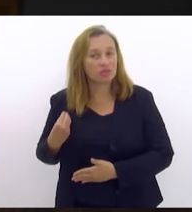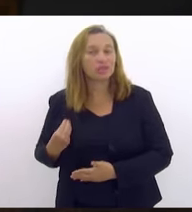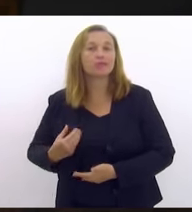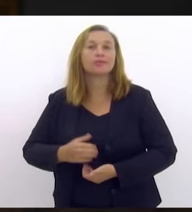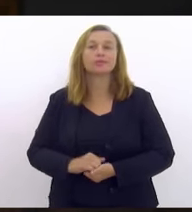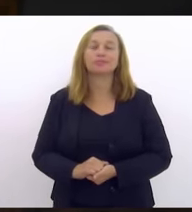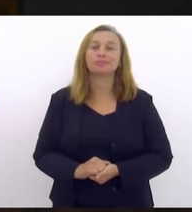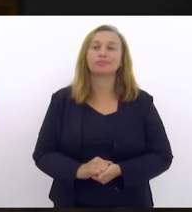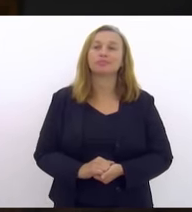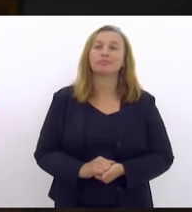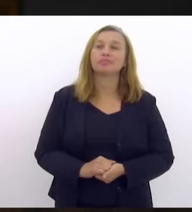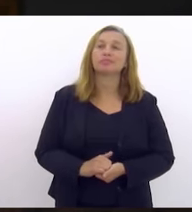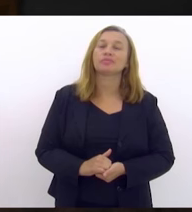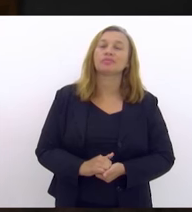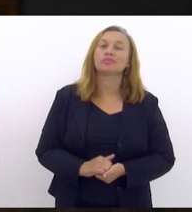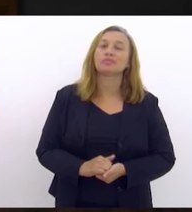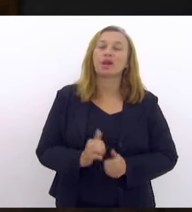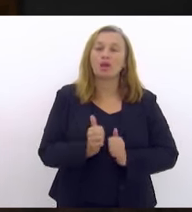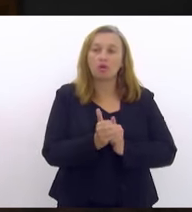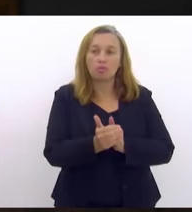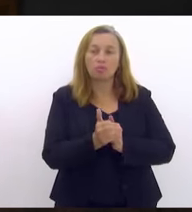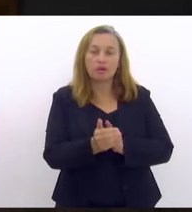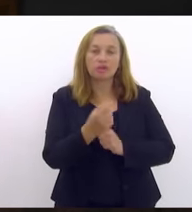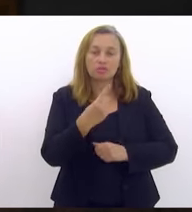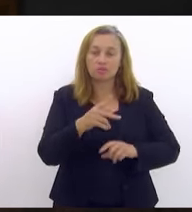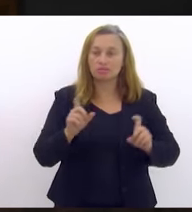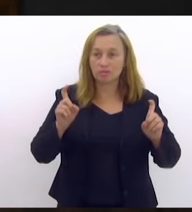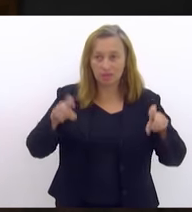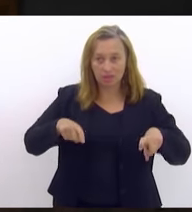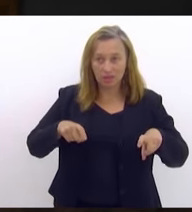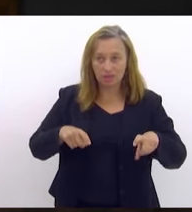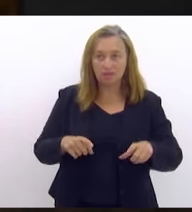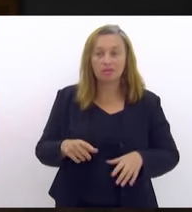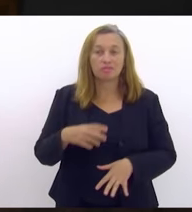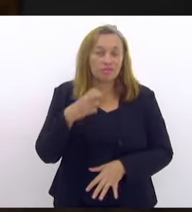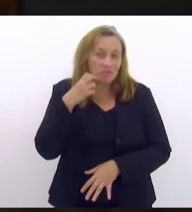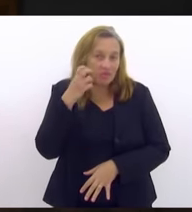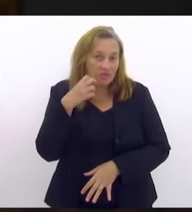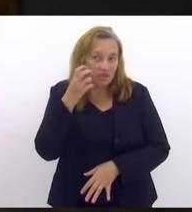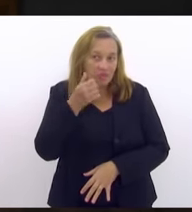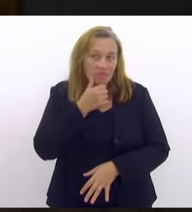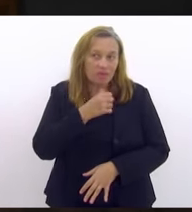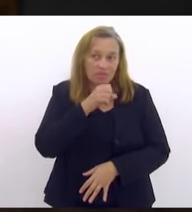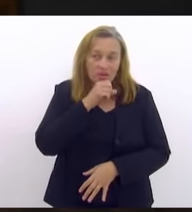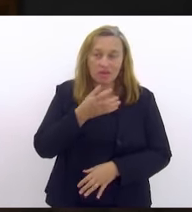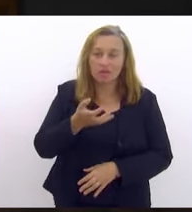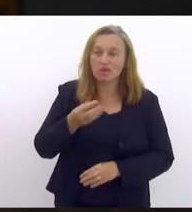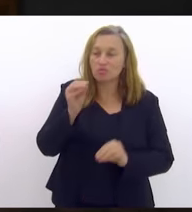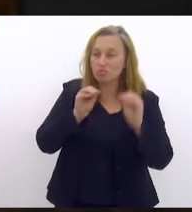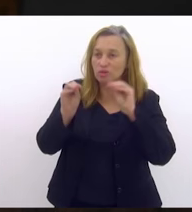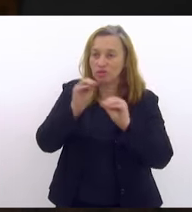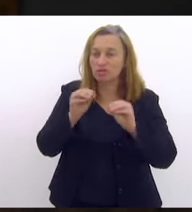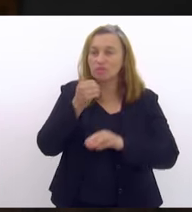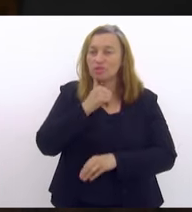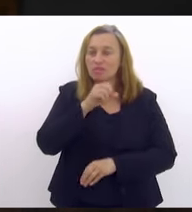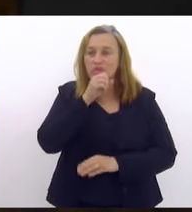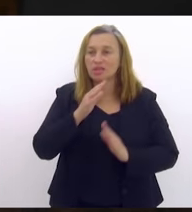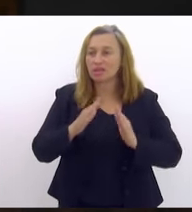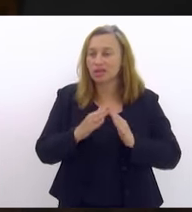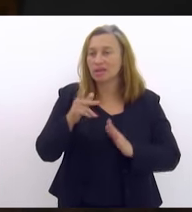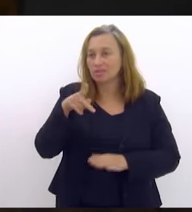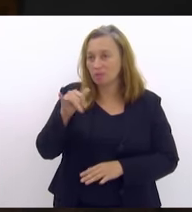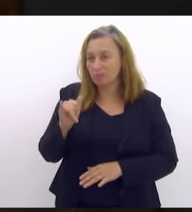e ela acompanha o seu mandato. Minha mãe é muito tímida sempre, eu queria mandar um beijo à minha mãe que está em casa. Meu